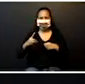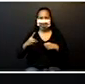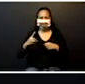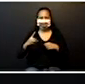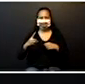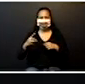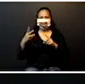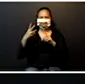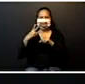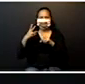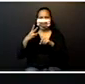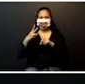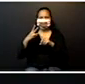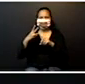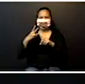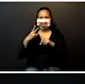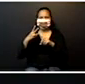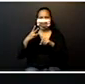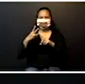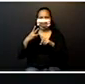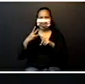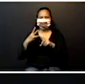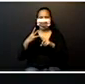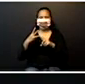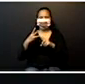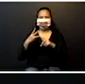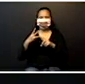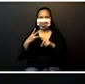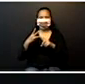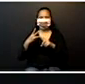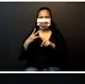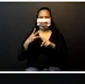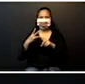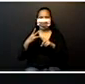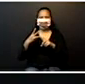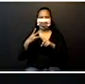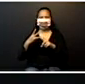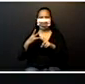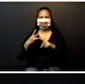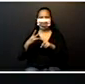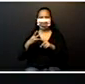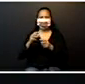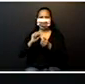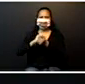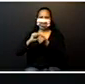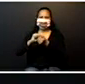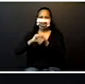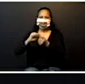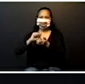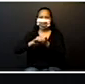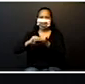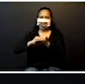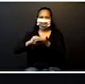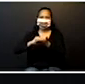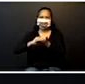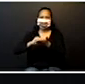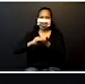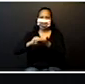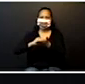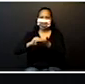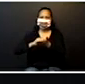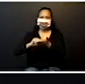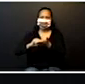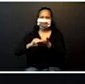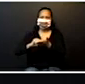Agora ali na questão 3, na estrofe 3, ele colocou o quê? Apague. Ele está mandando você apagar.